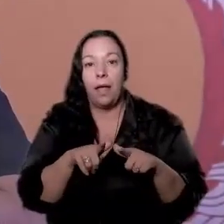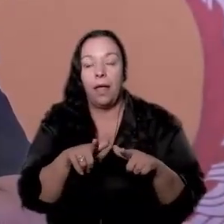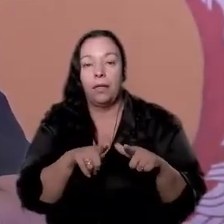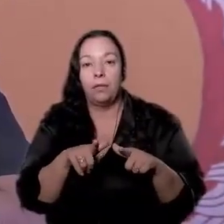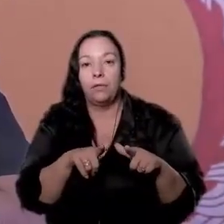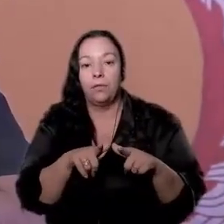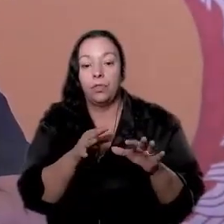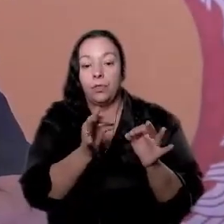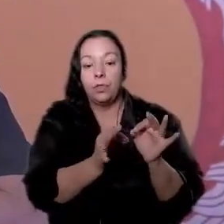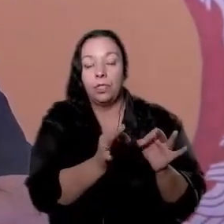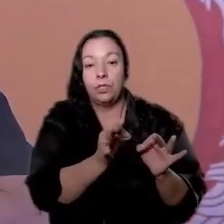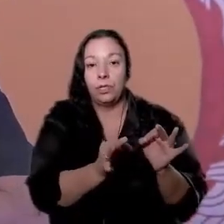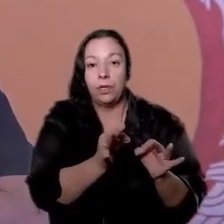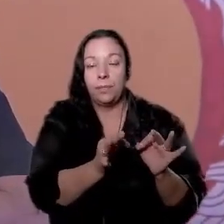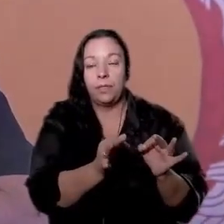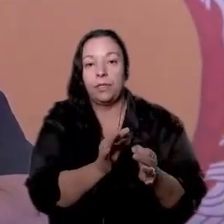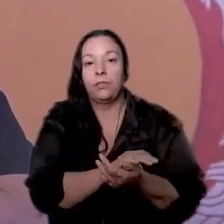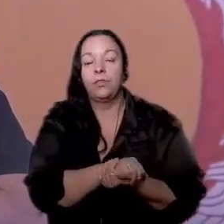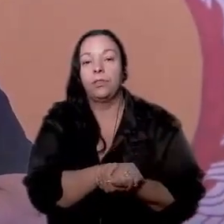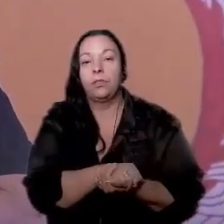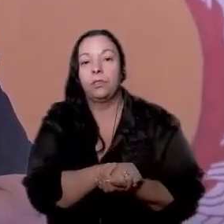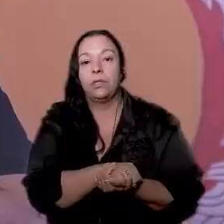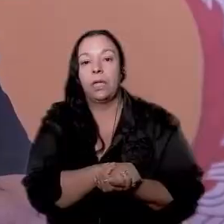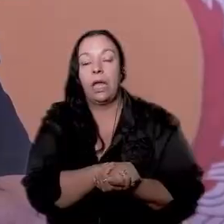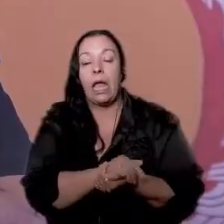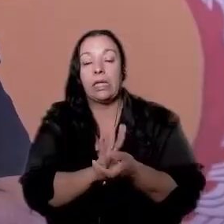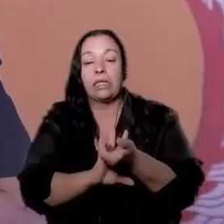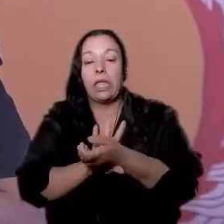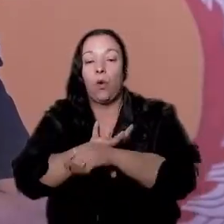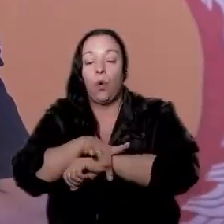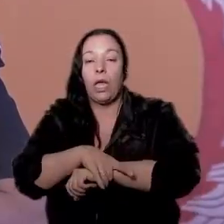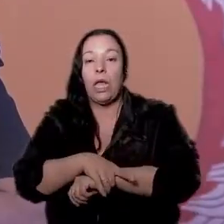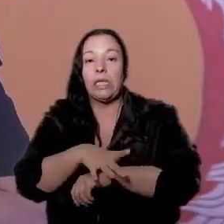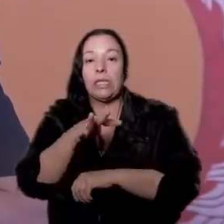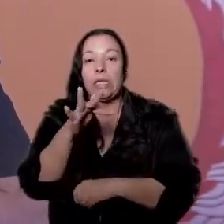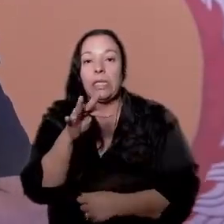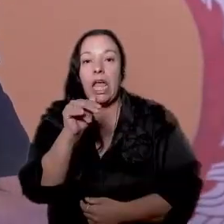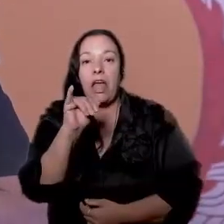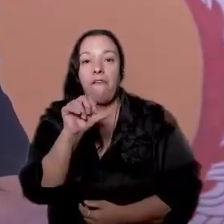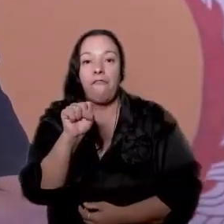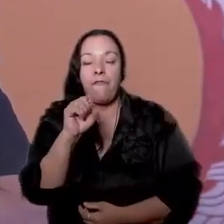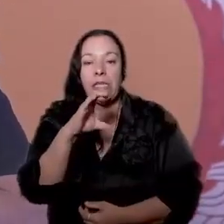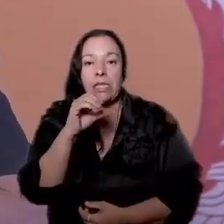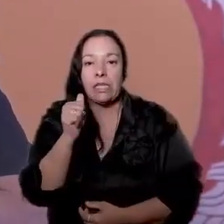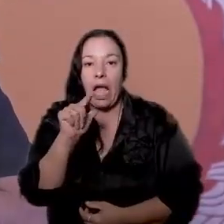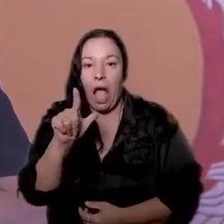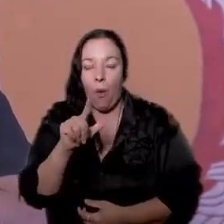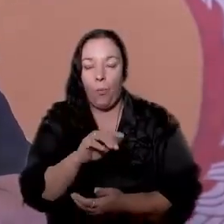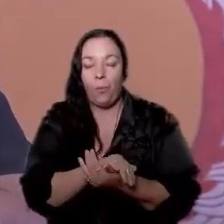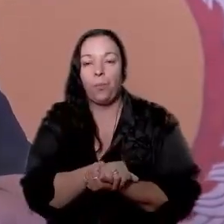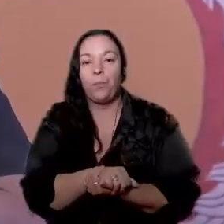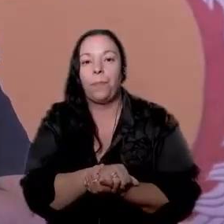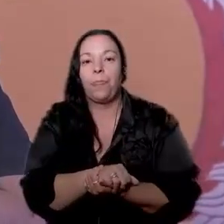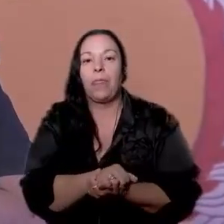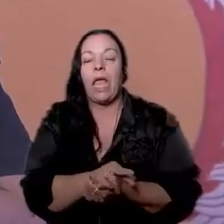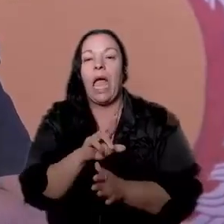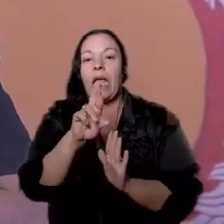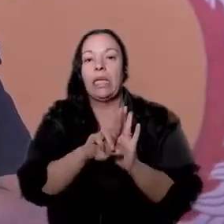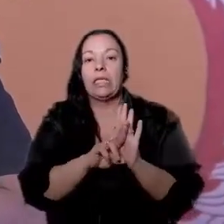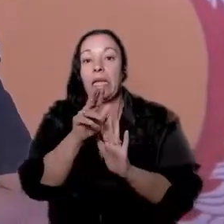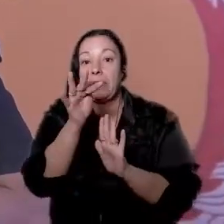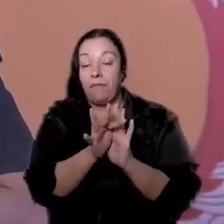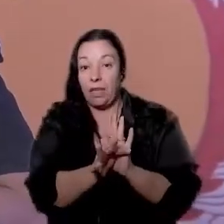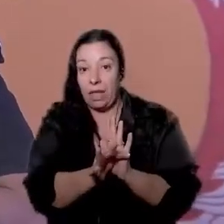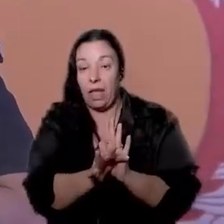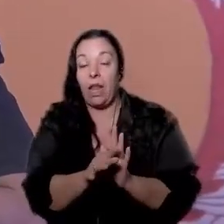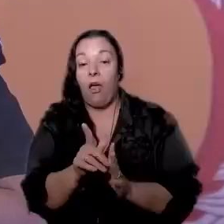que juridicamente é frágil. Segundo, a segurança fiscal. Esse dinheiro que eu estou colocando, de fato a Receita Federal vai reconhecer lá